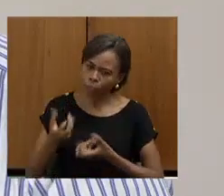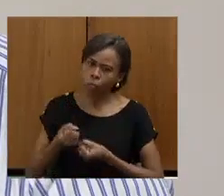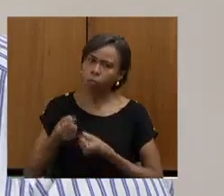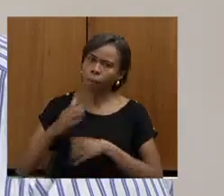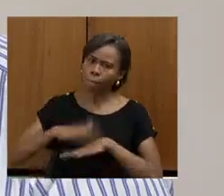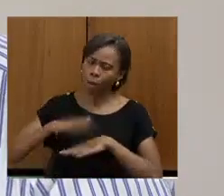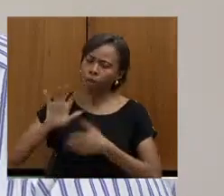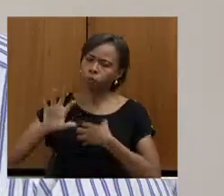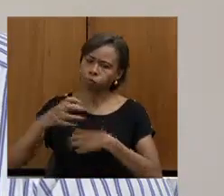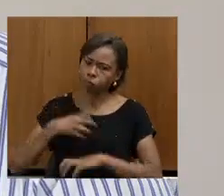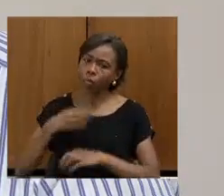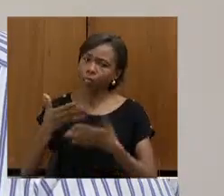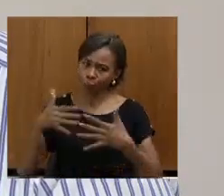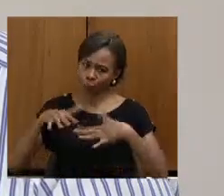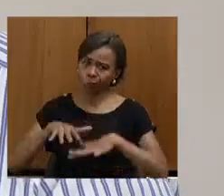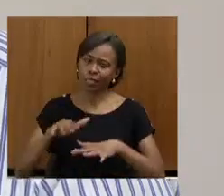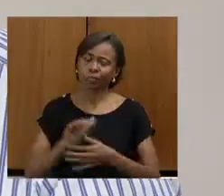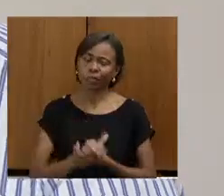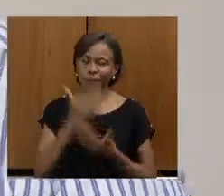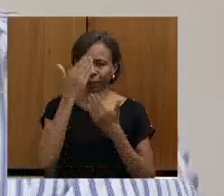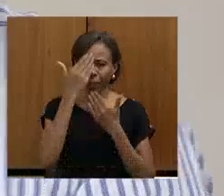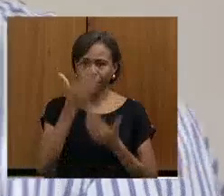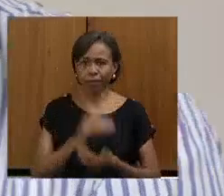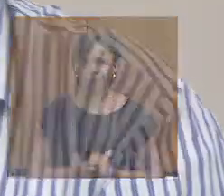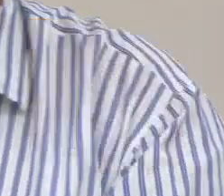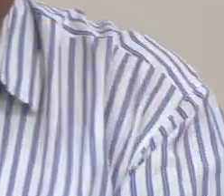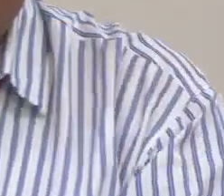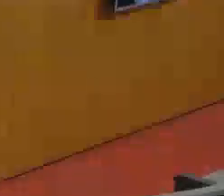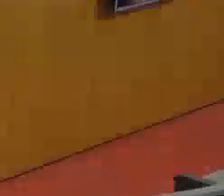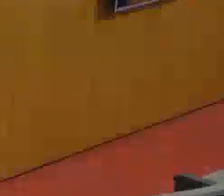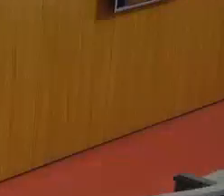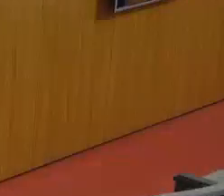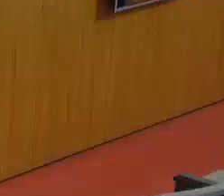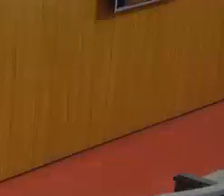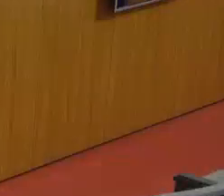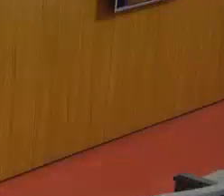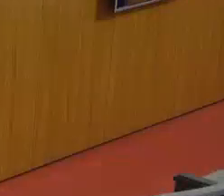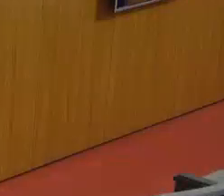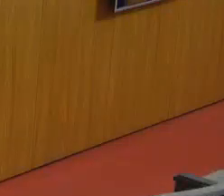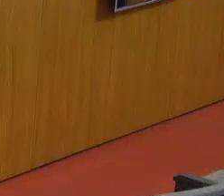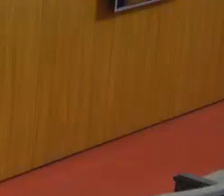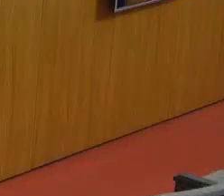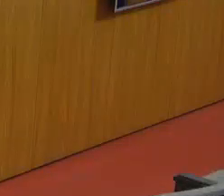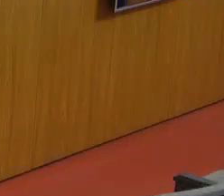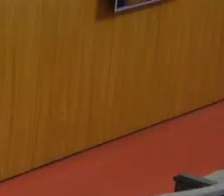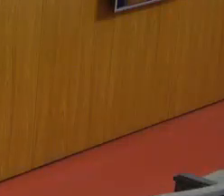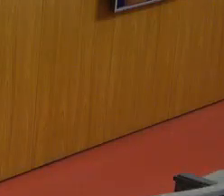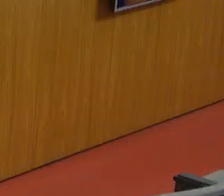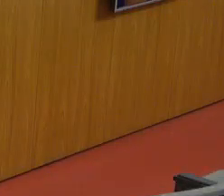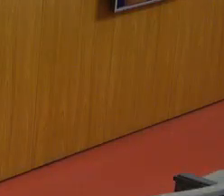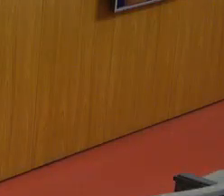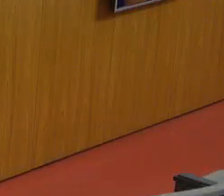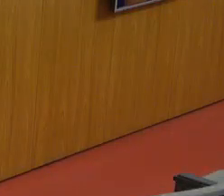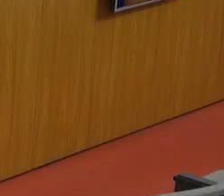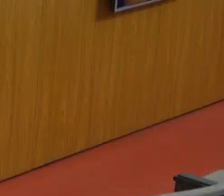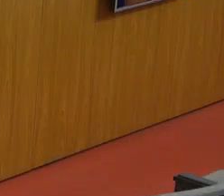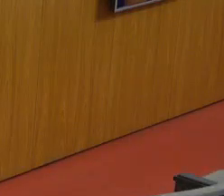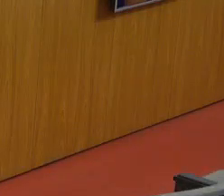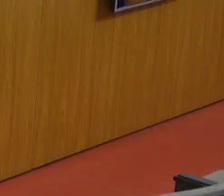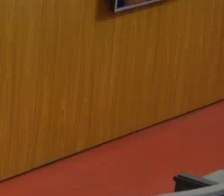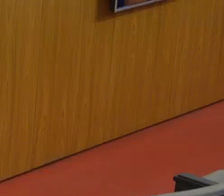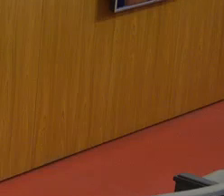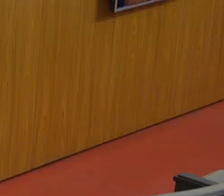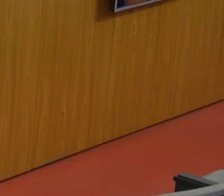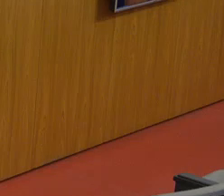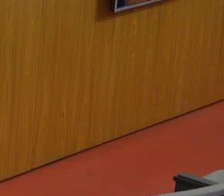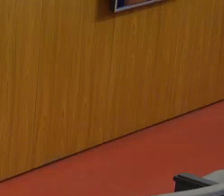mais inclusivas. Muito obrigado. Obrigado. Obrigado, Valdeir. Representando o nosso secretário de Educação do